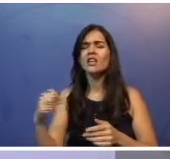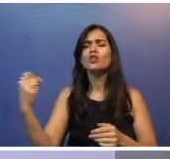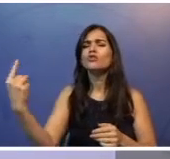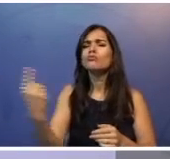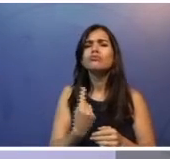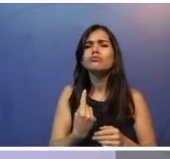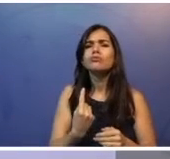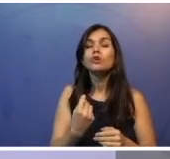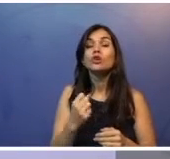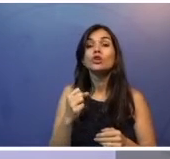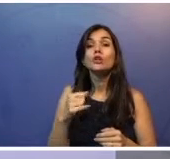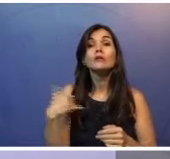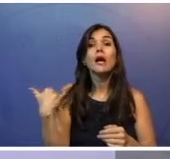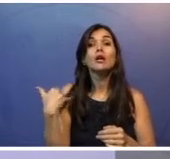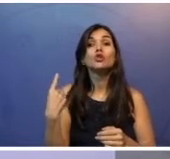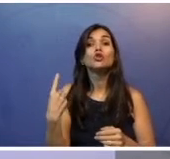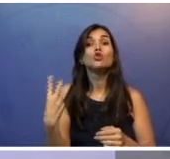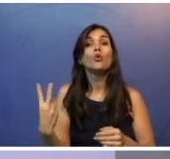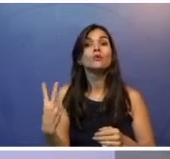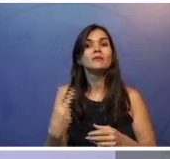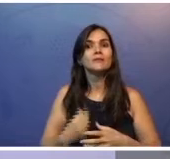de 12 anos